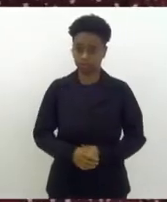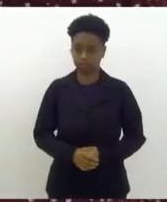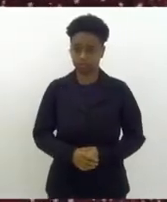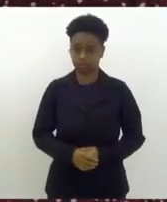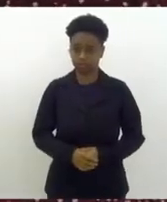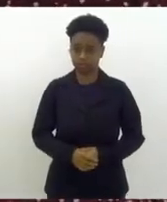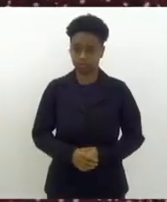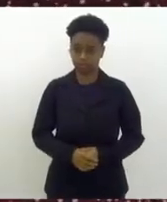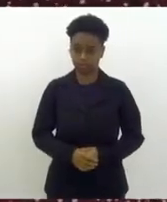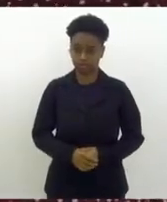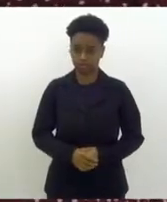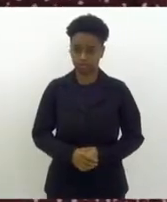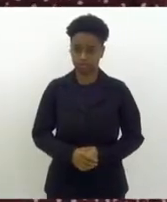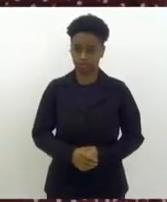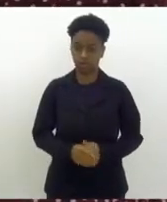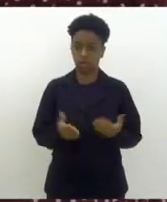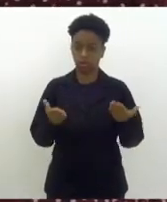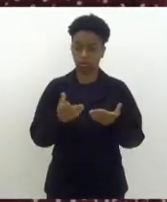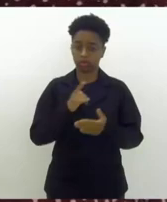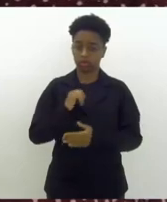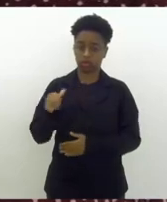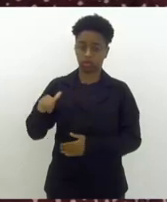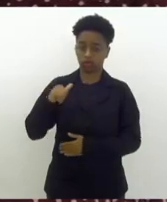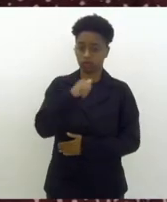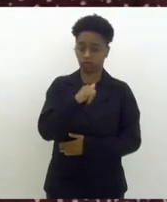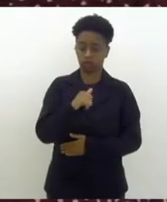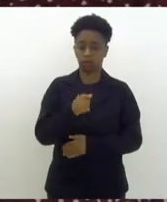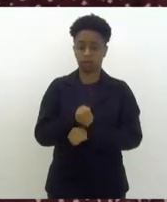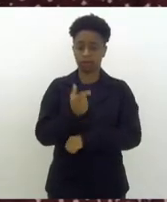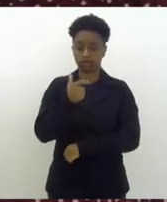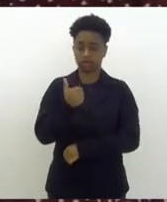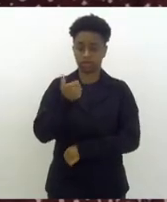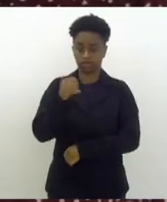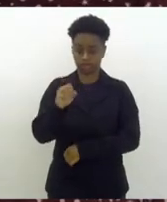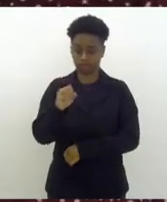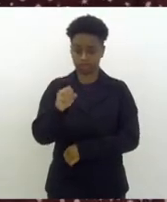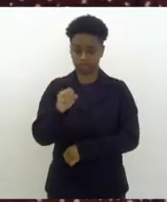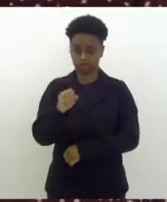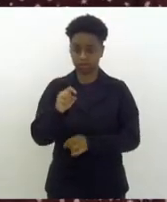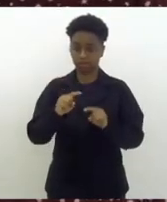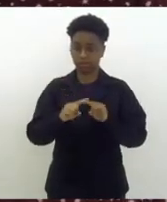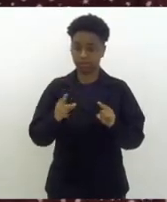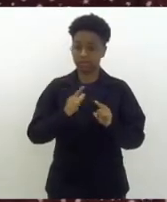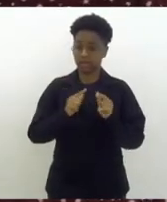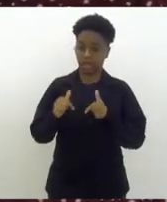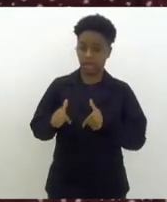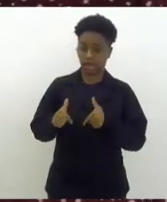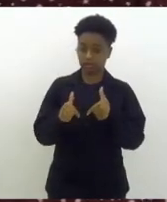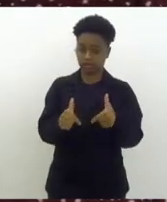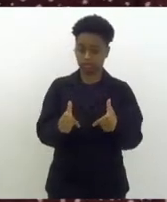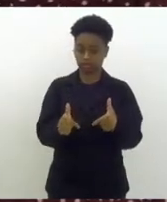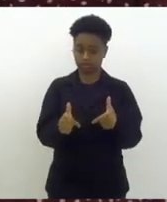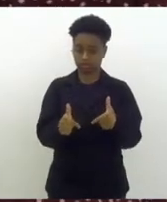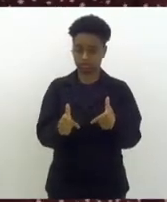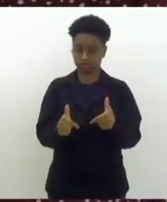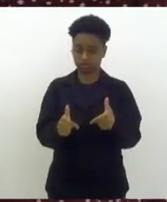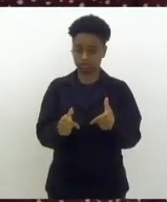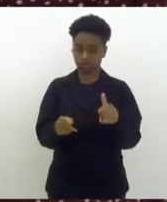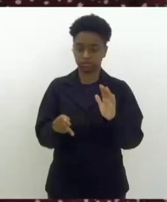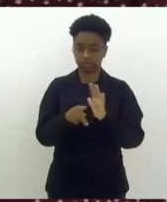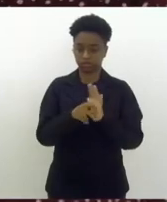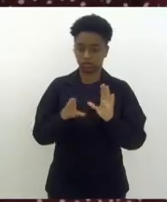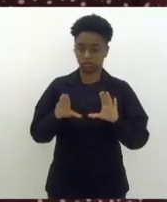eu tinha um voo hoje às meio-dia e 10 minutos havia uma operação dos